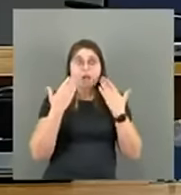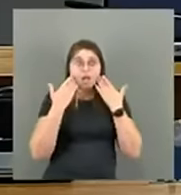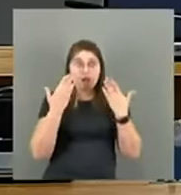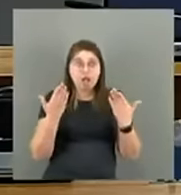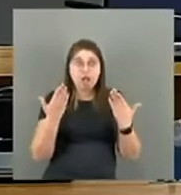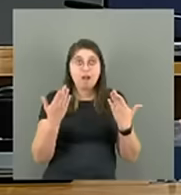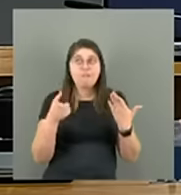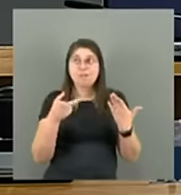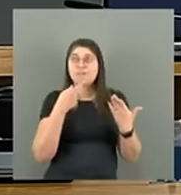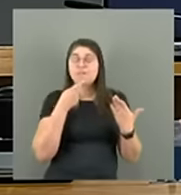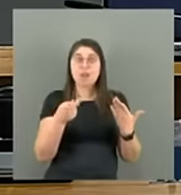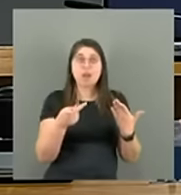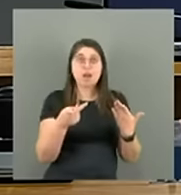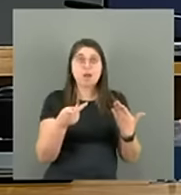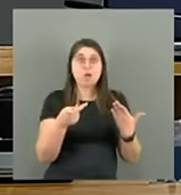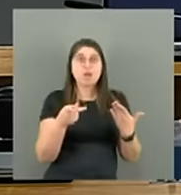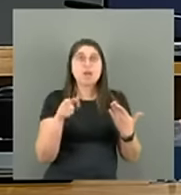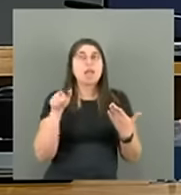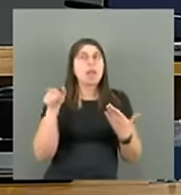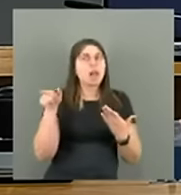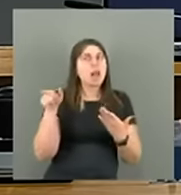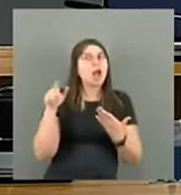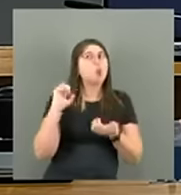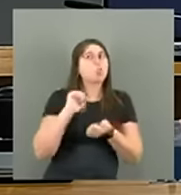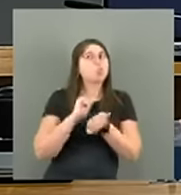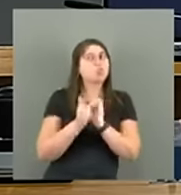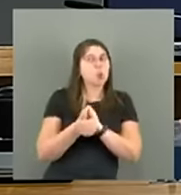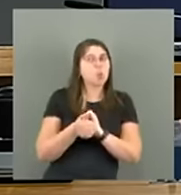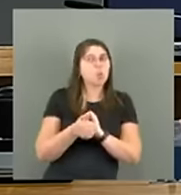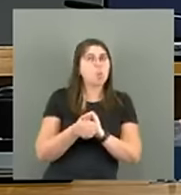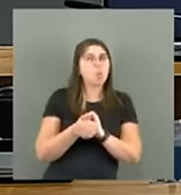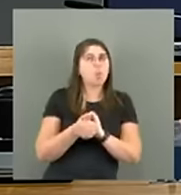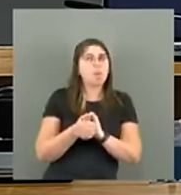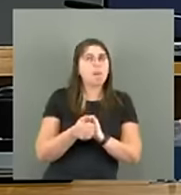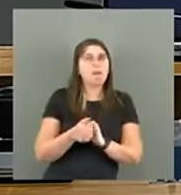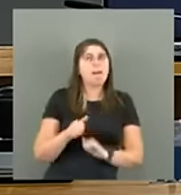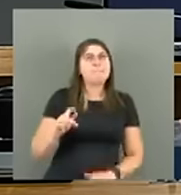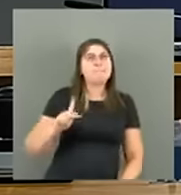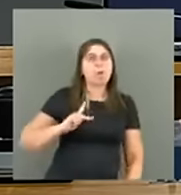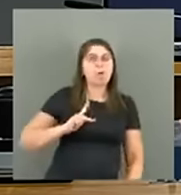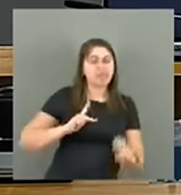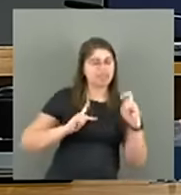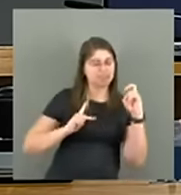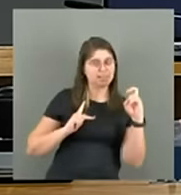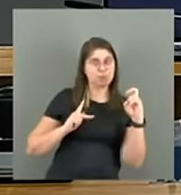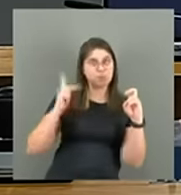escancaradamente aqui, você está querendo dizer sobre aquele jogo Palmeiras 5, São Paulo 0?